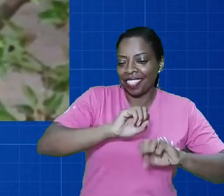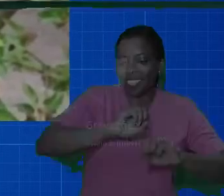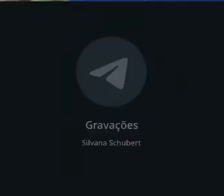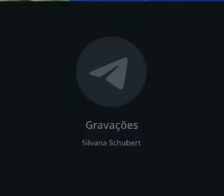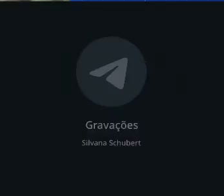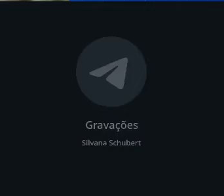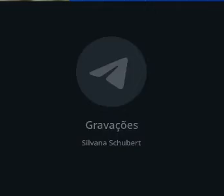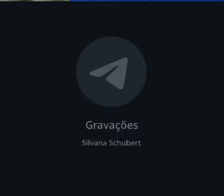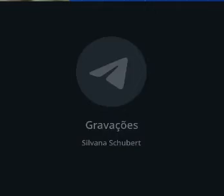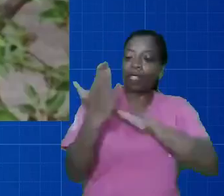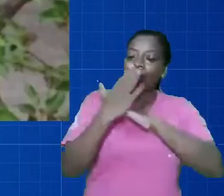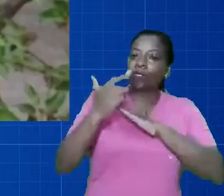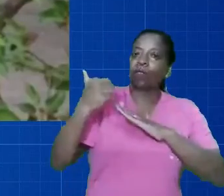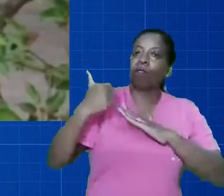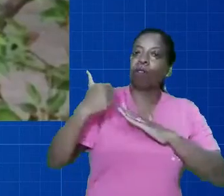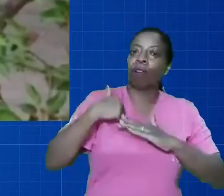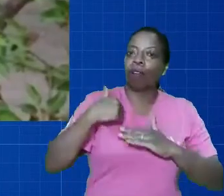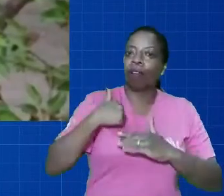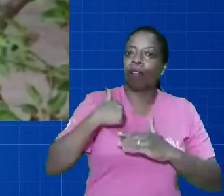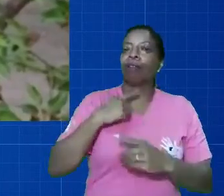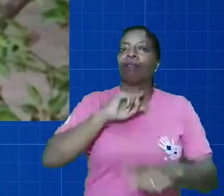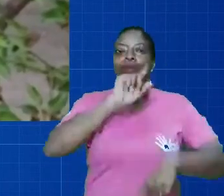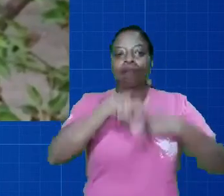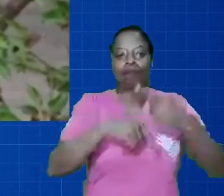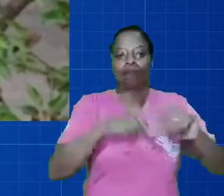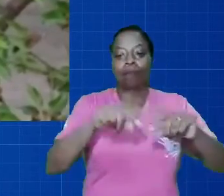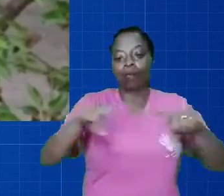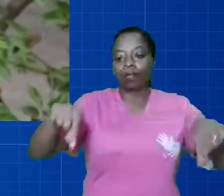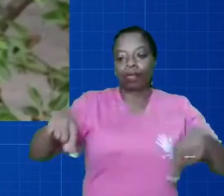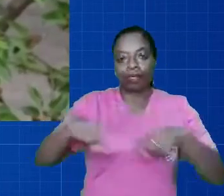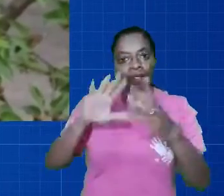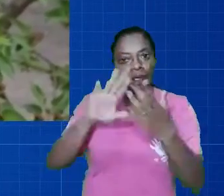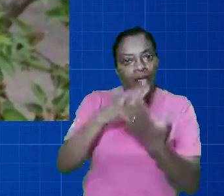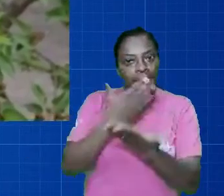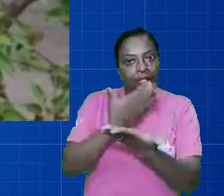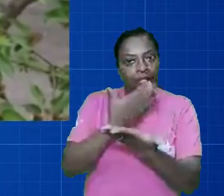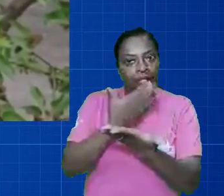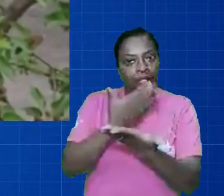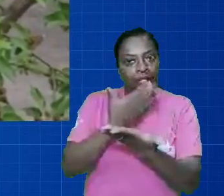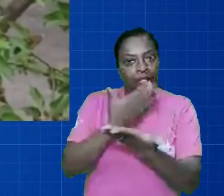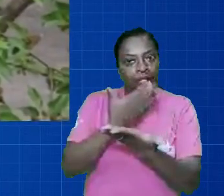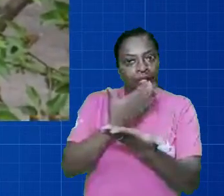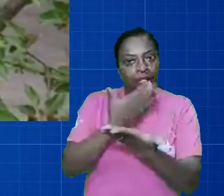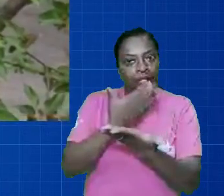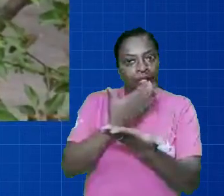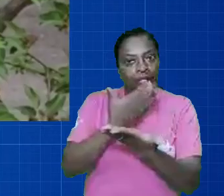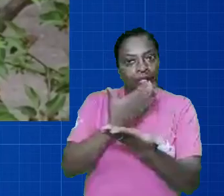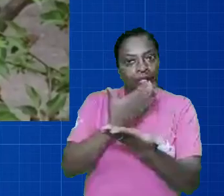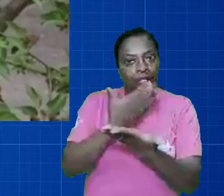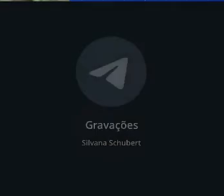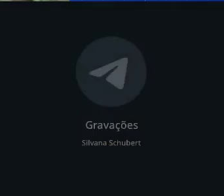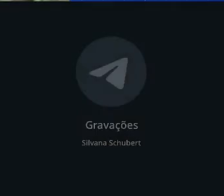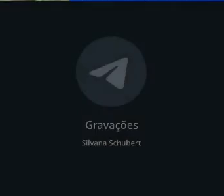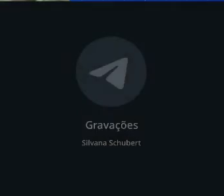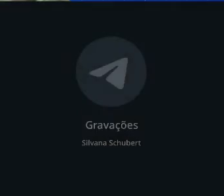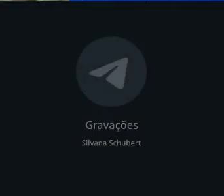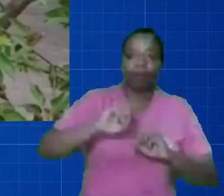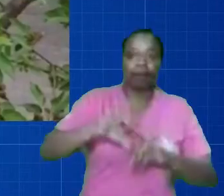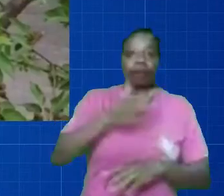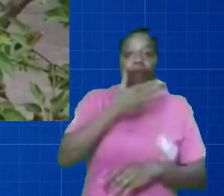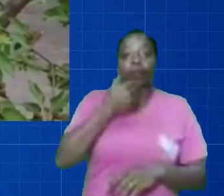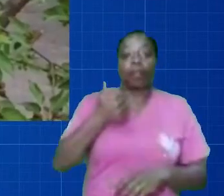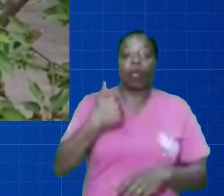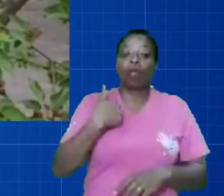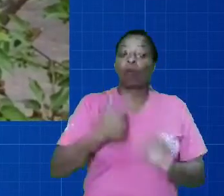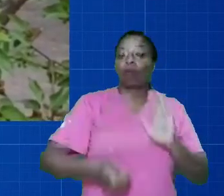sala de aula também. Porque depois de estar como professora em oficina, eu voltei para a sala de aula na escola, né? E isso contribuiu de uma